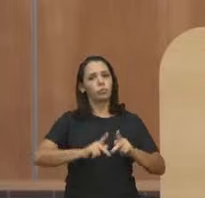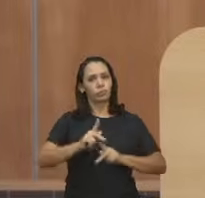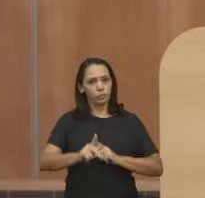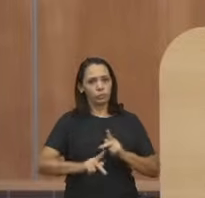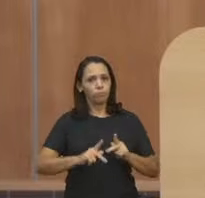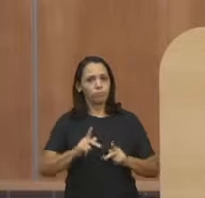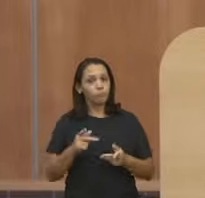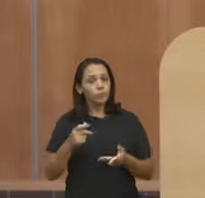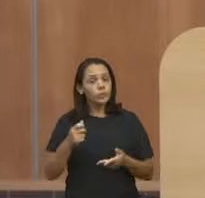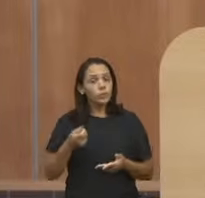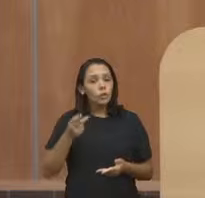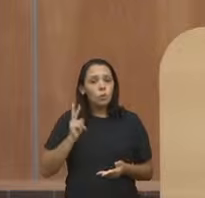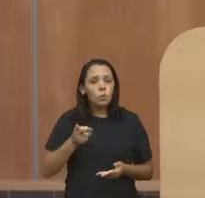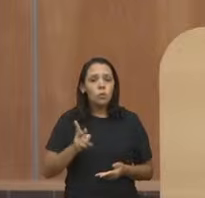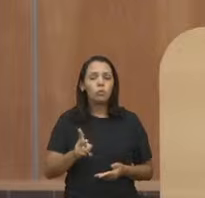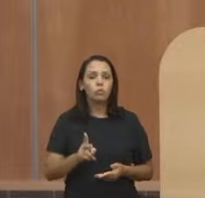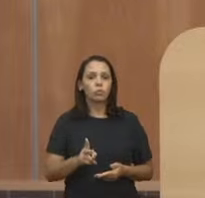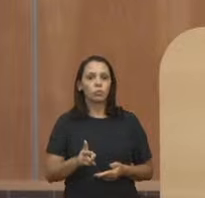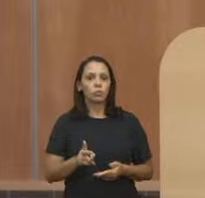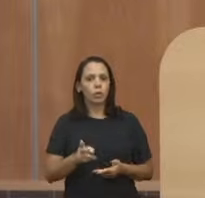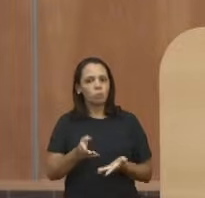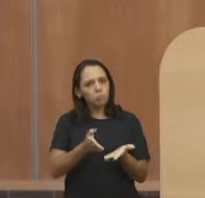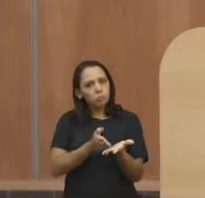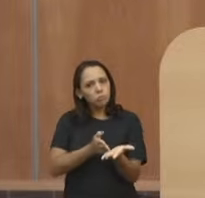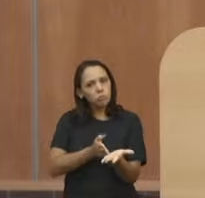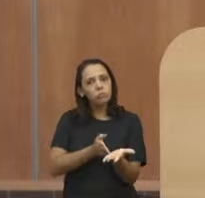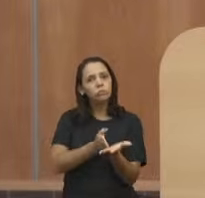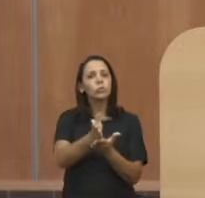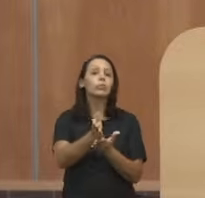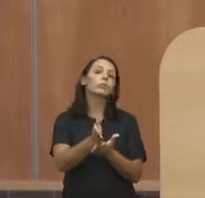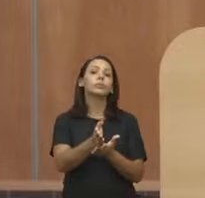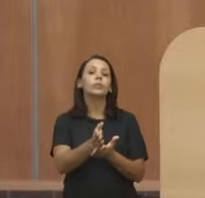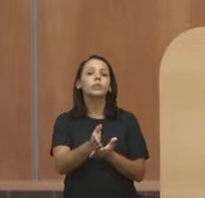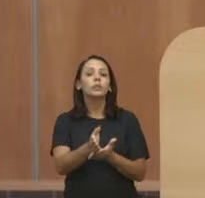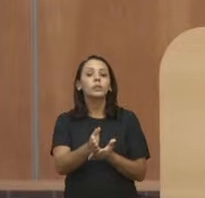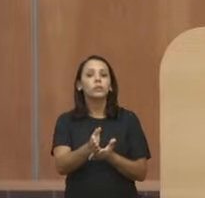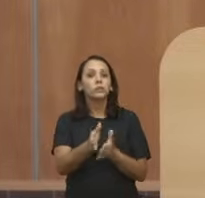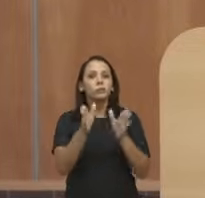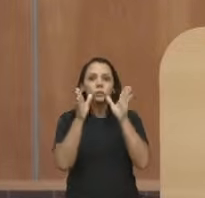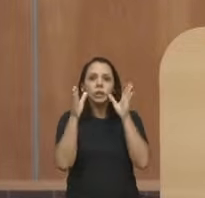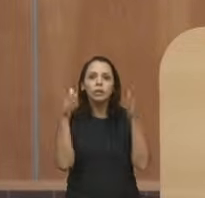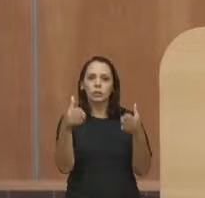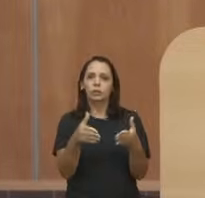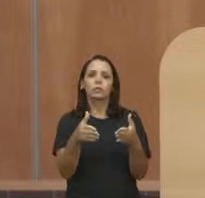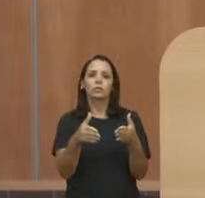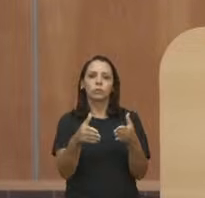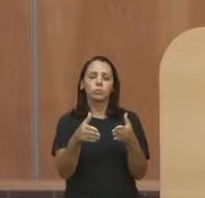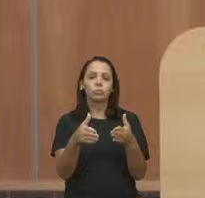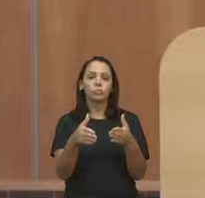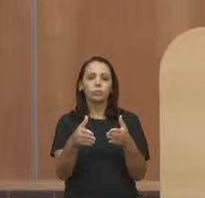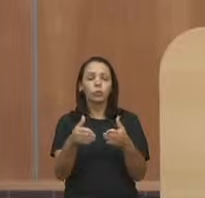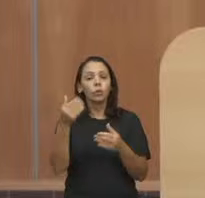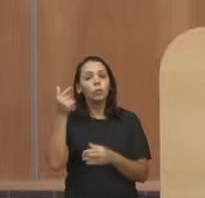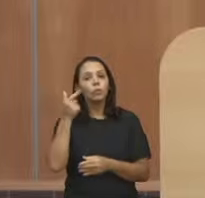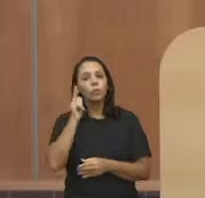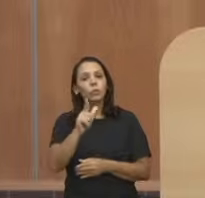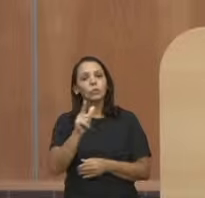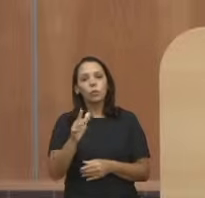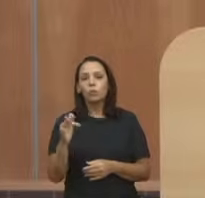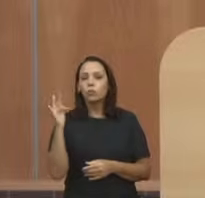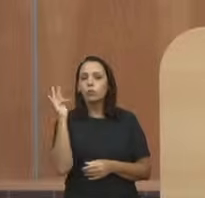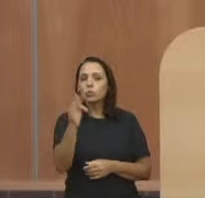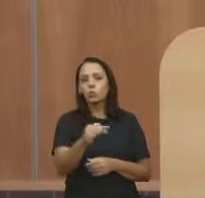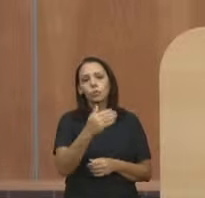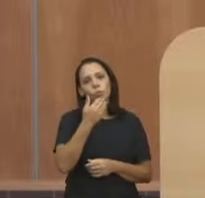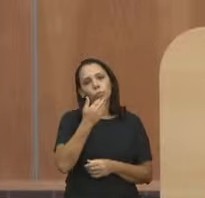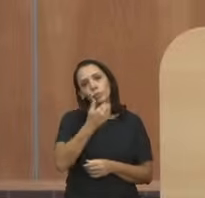que nós continuamos andando, olhando para frente, sem olhar dos lados. E olhando para frente é que a gente constrói o futuro, junto com o